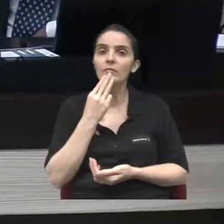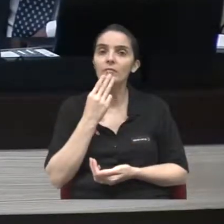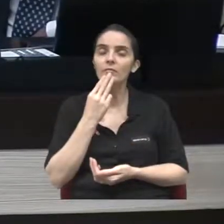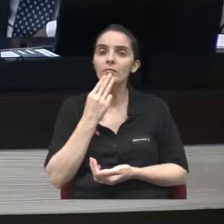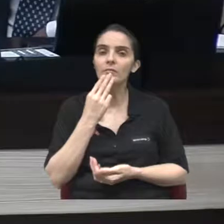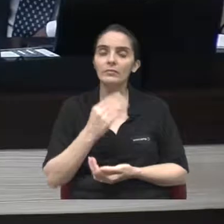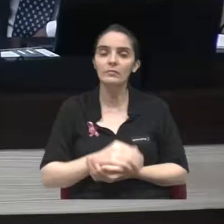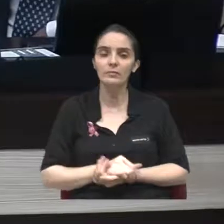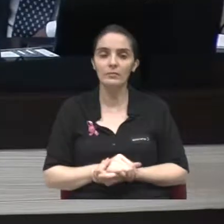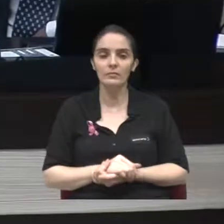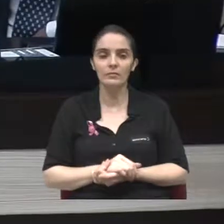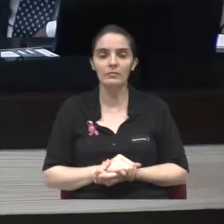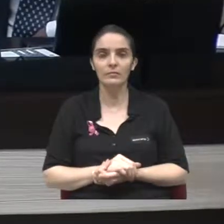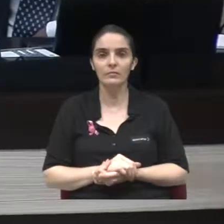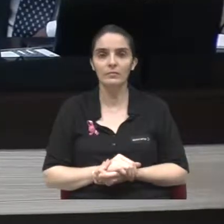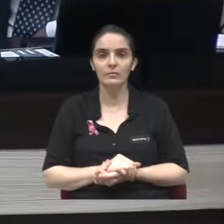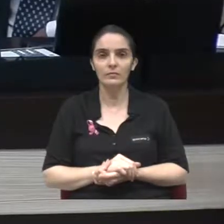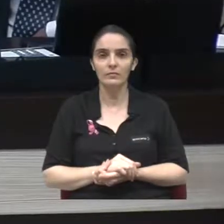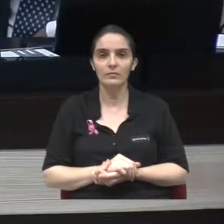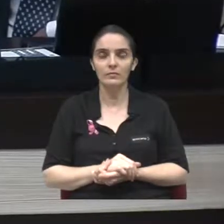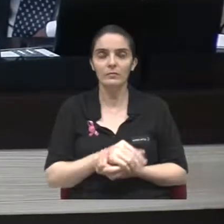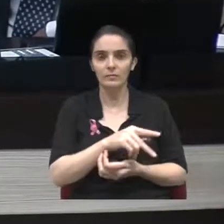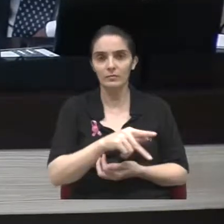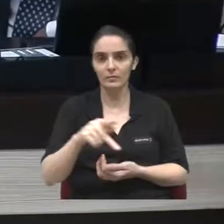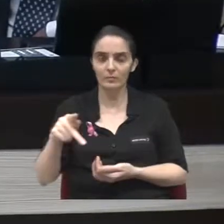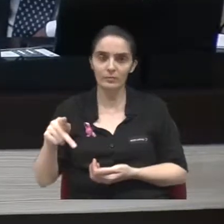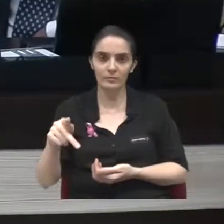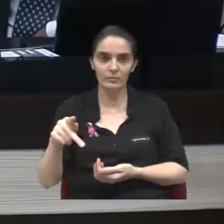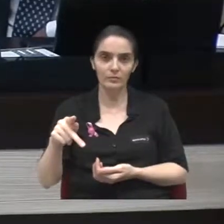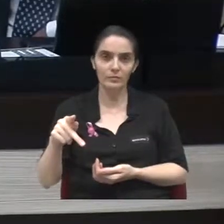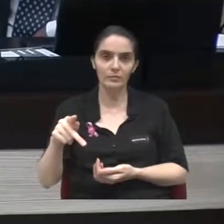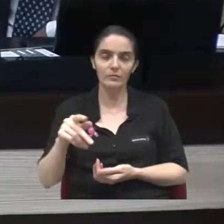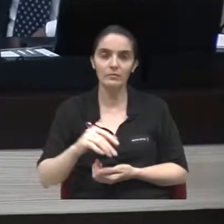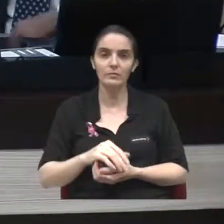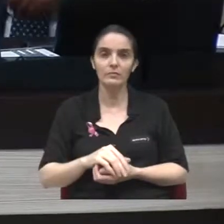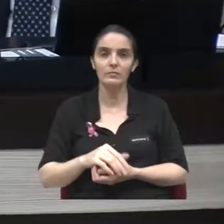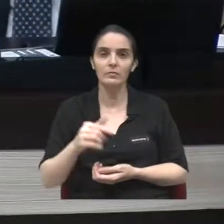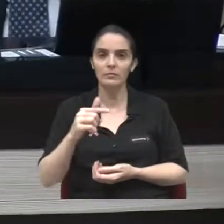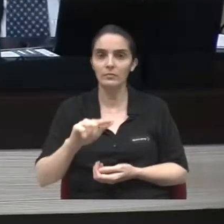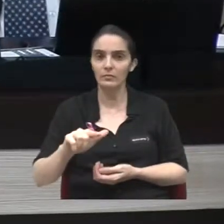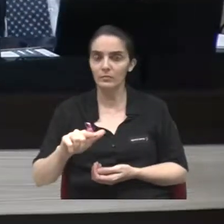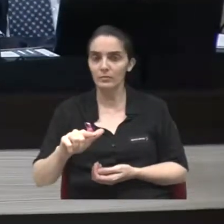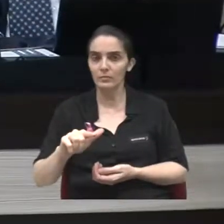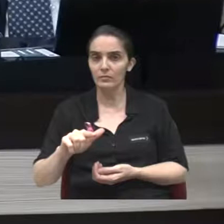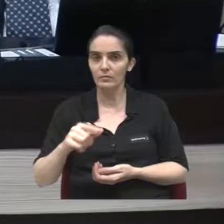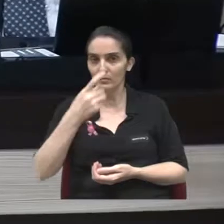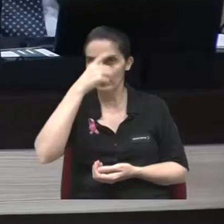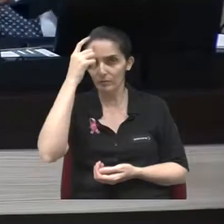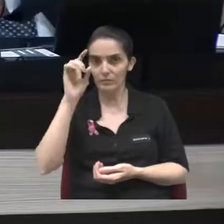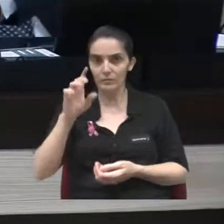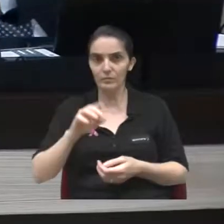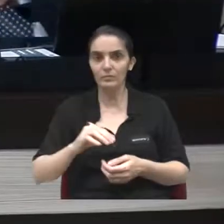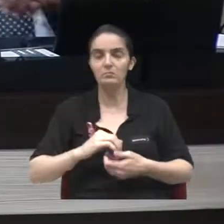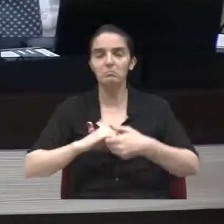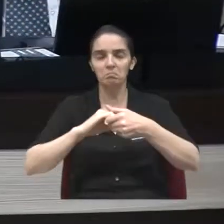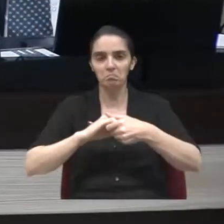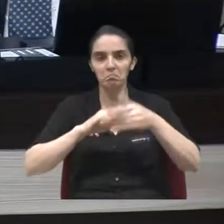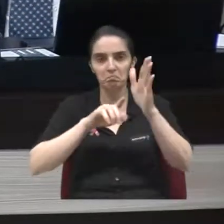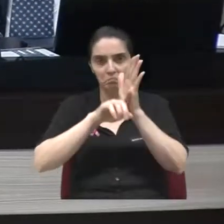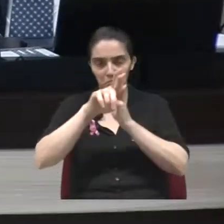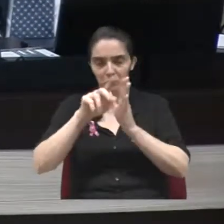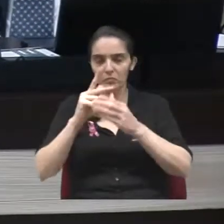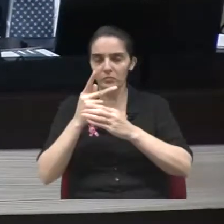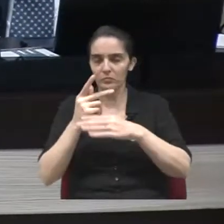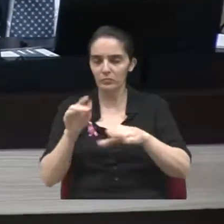da Santa Luzia. Senhor presidente, novamente, vereador Wagner, parabéns pelo requerimento. O vereador Helder, na sequência, já tem outro